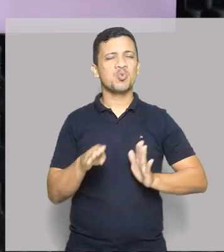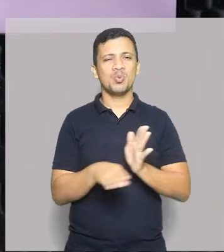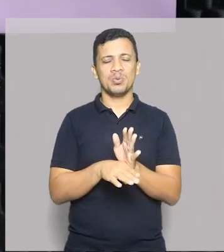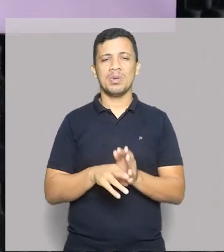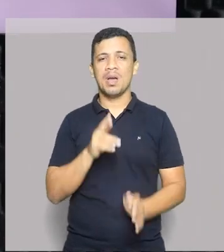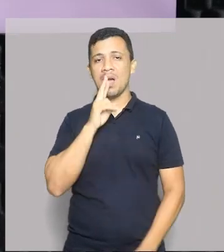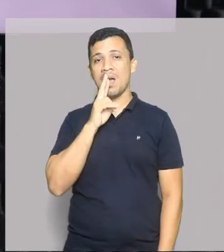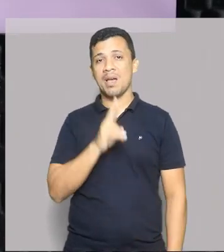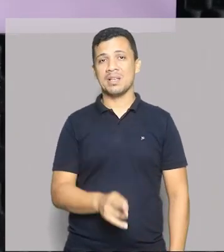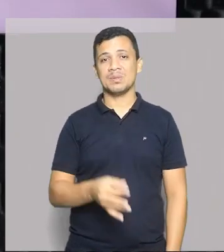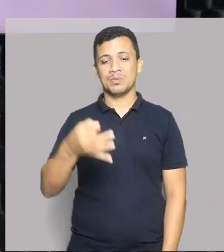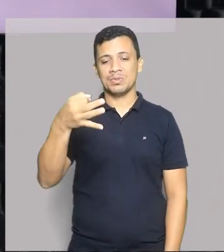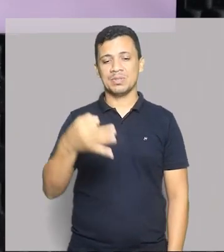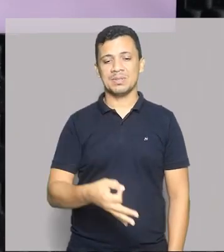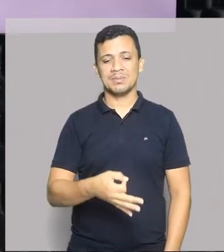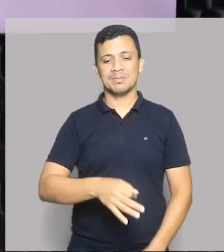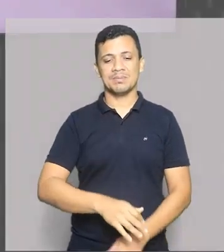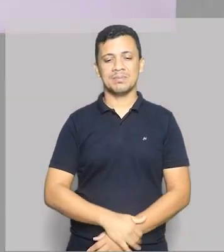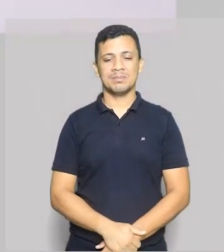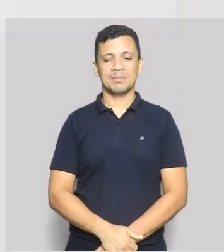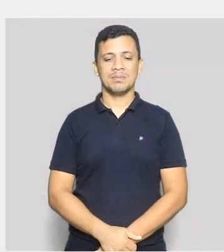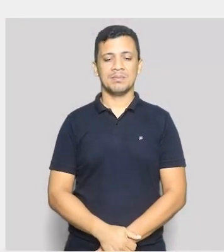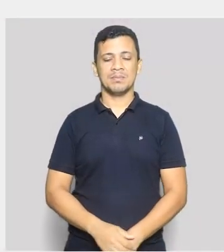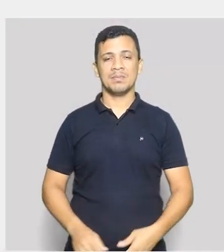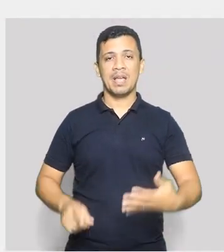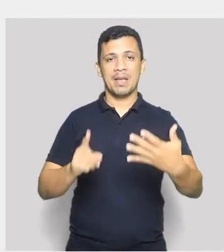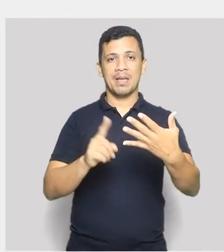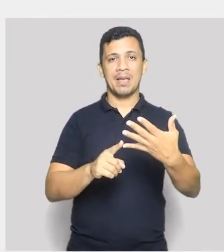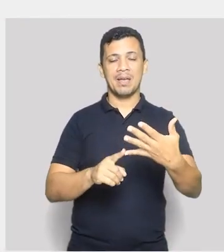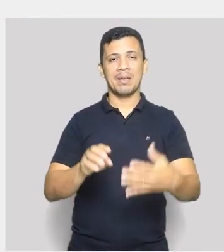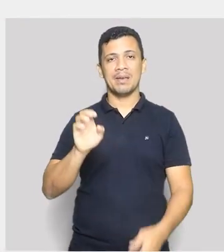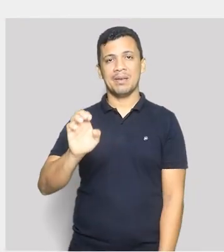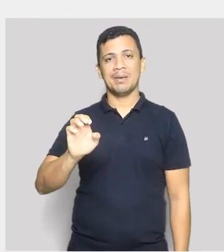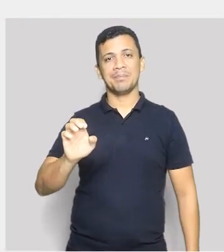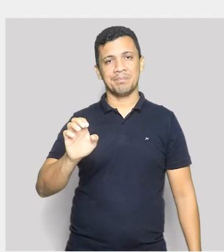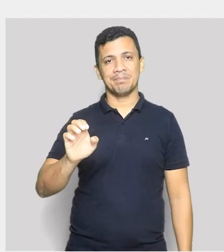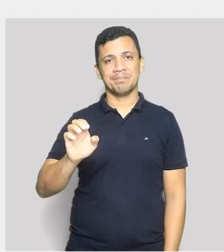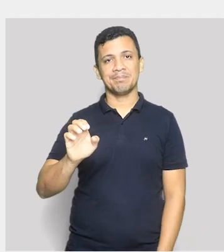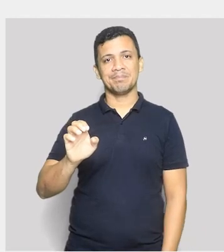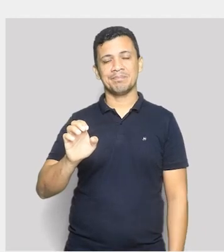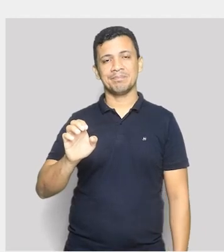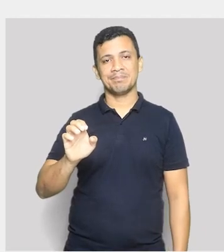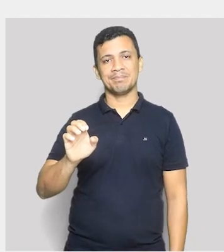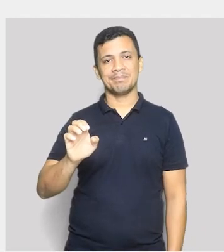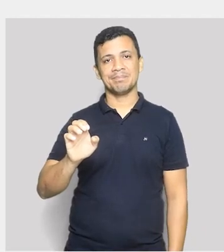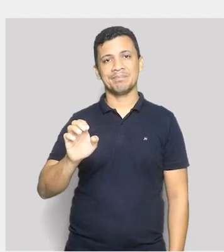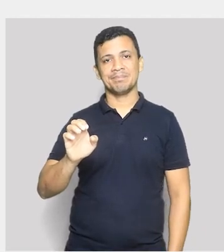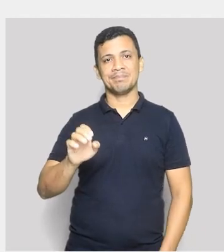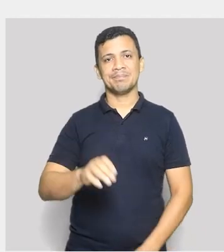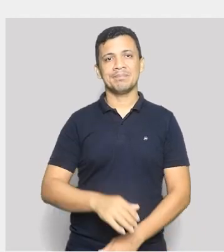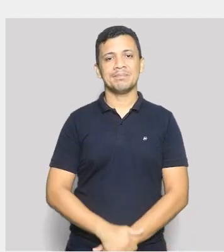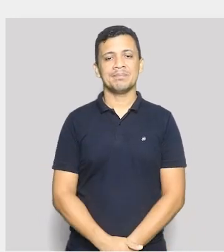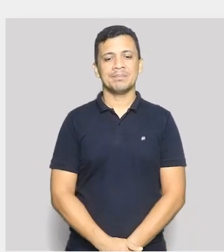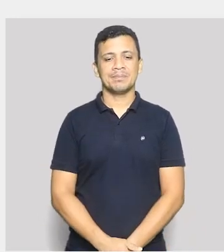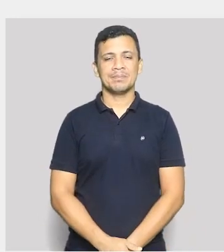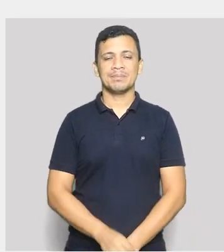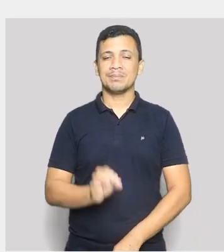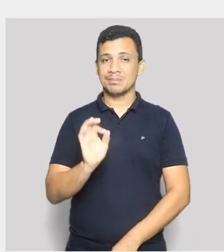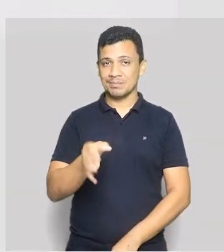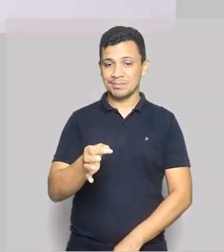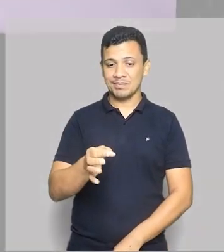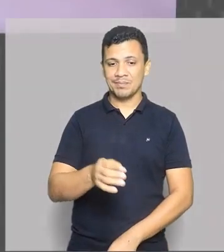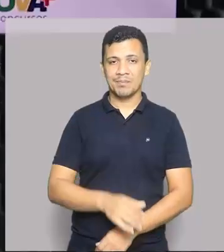opção correta aí, letra E, a ideia de condição, tá